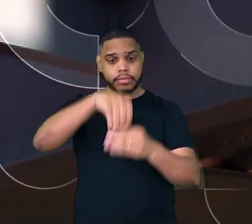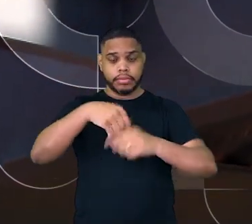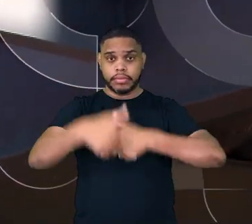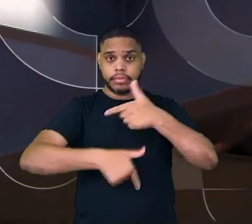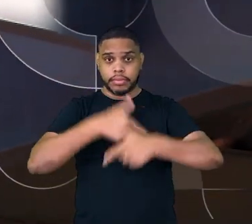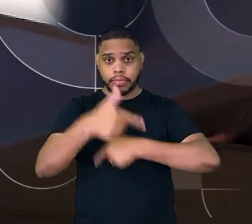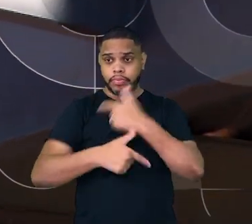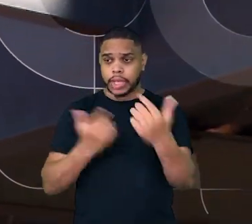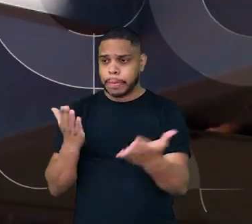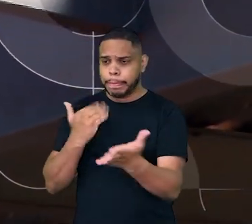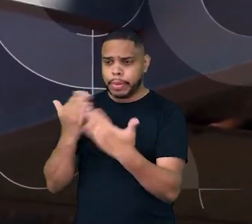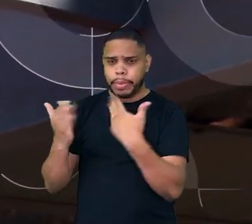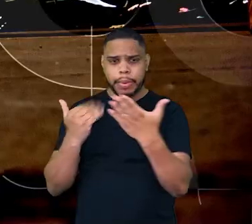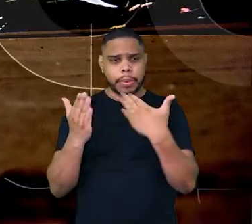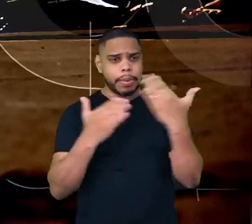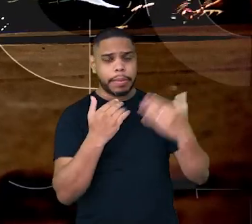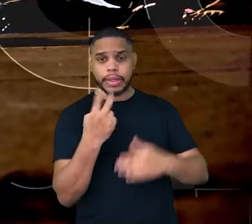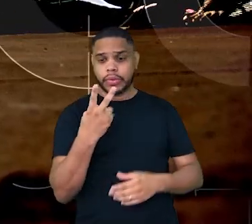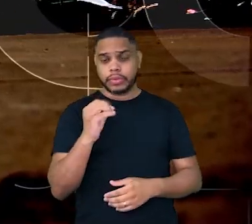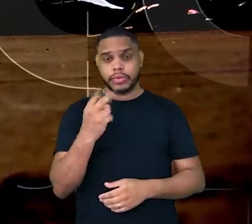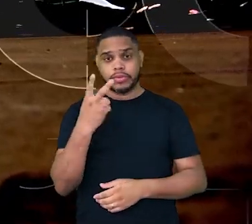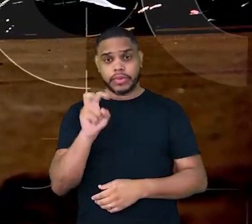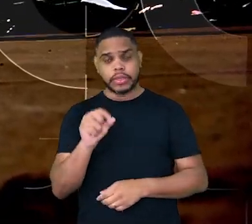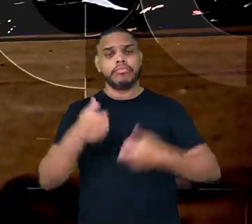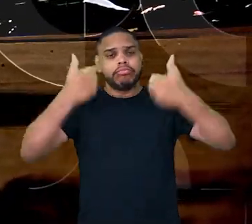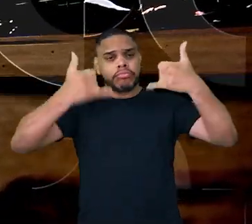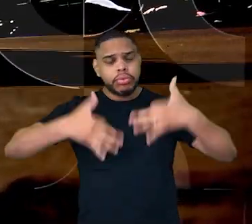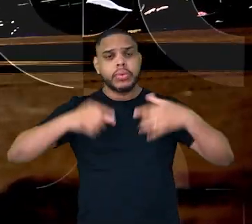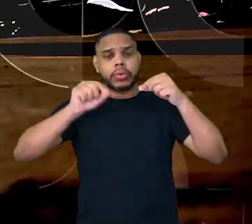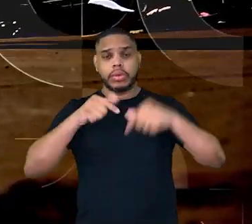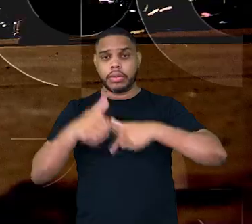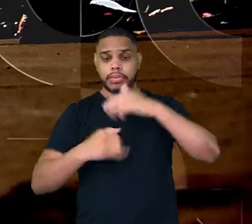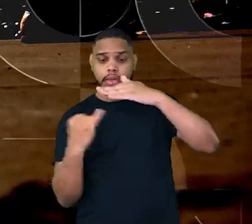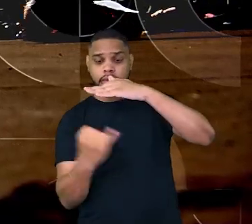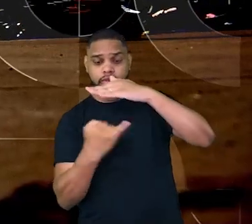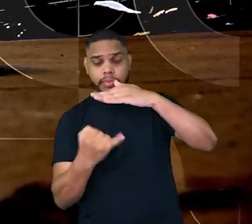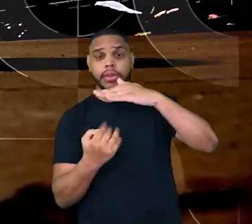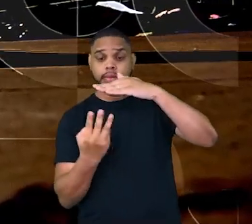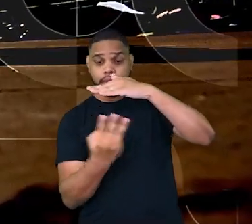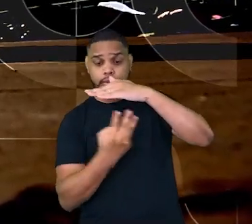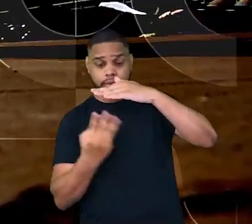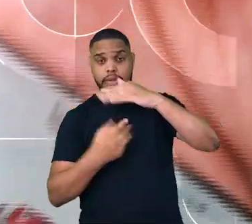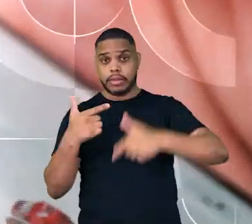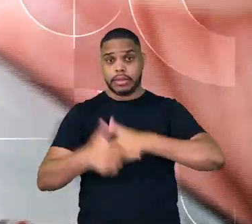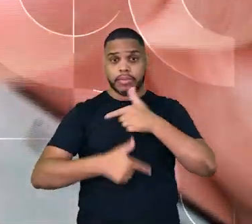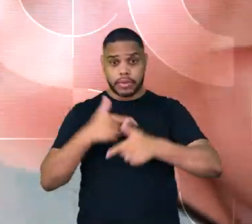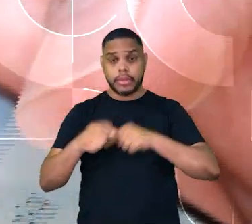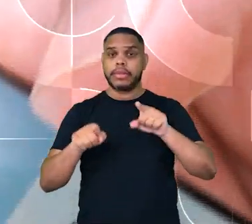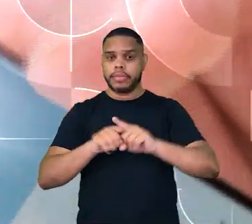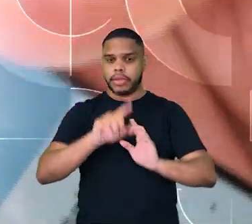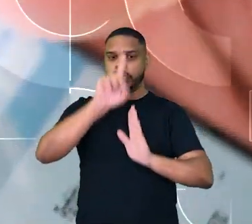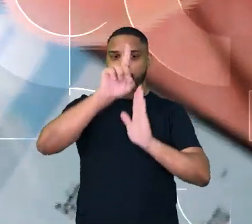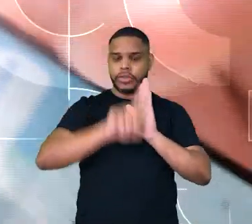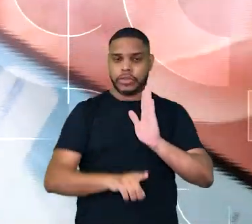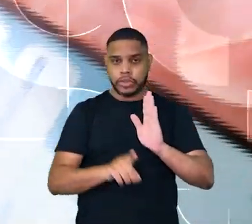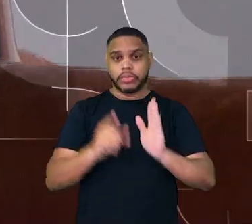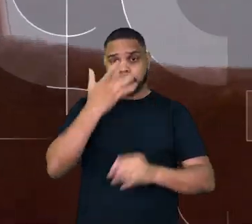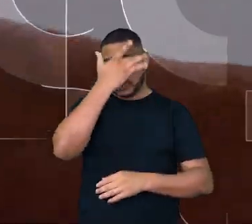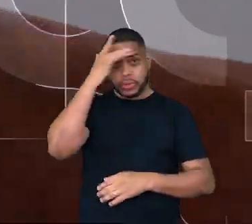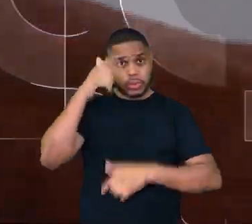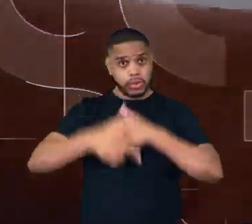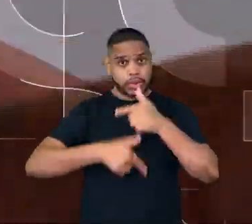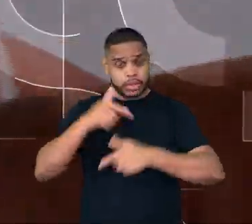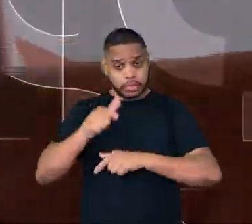trabalho. Os debates em 2025 abordaram a informalidade, a terceirização de mão de obra e os direitos de